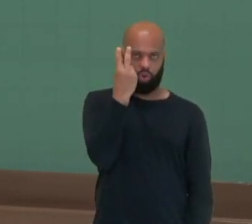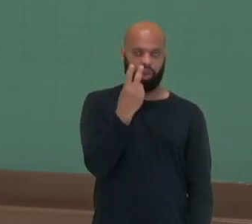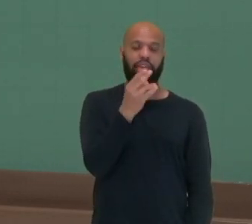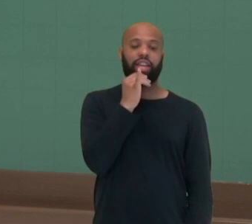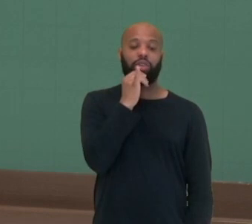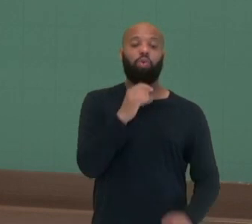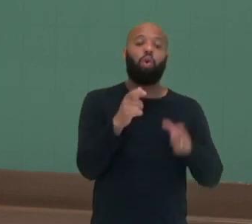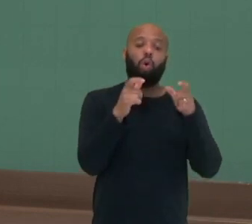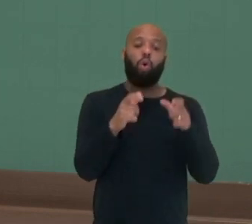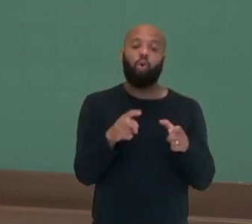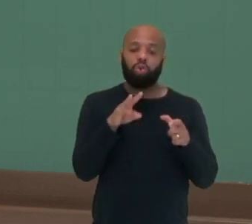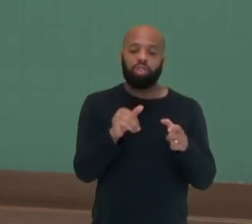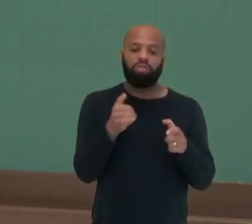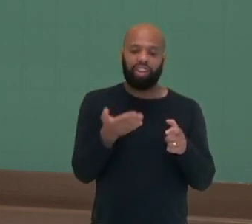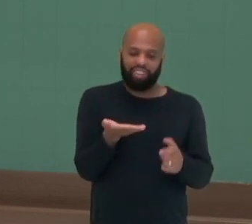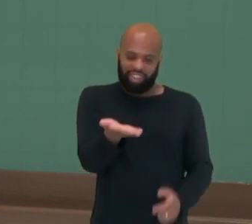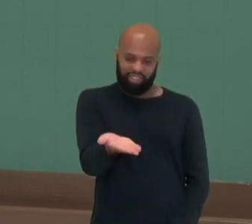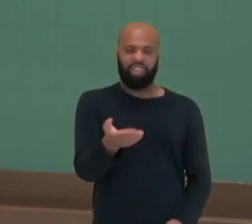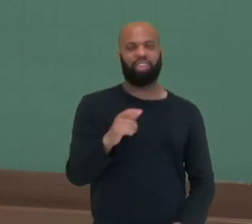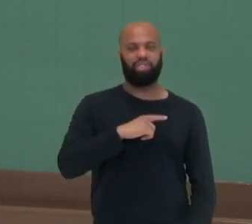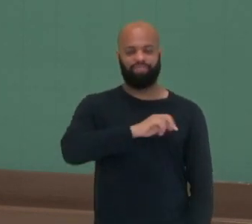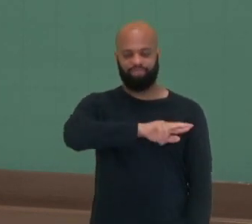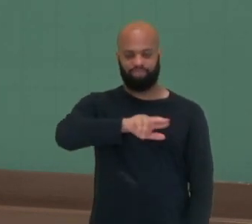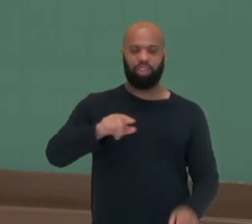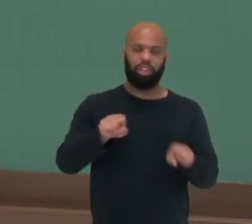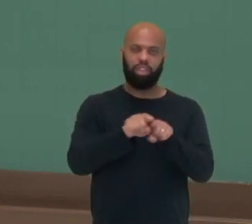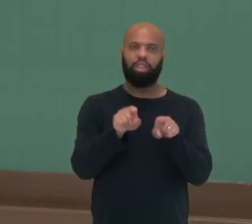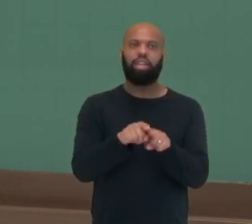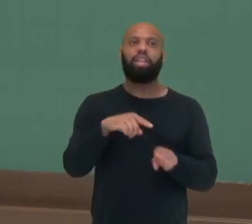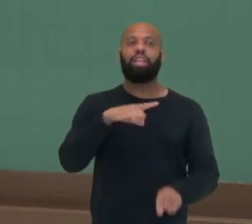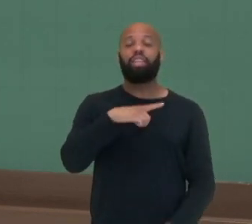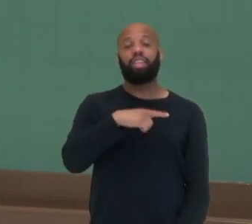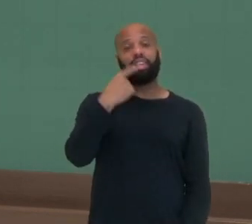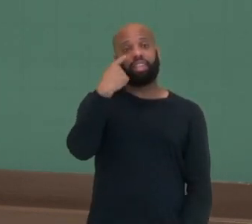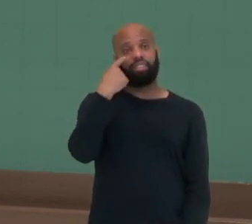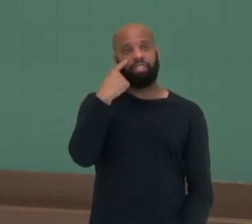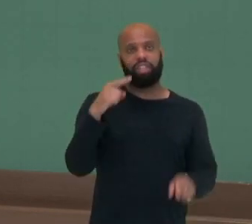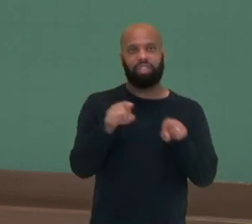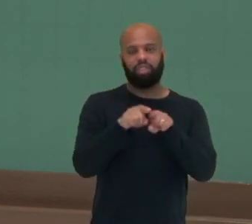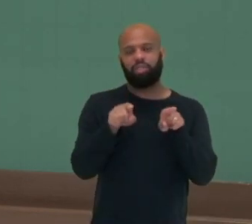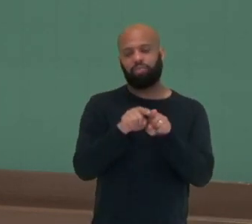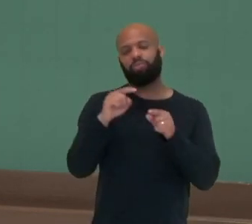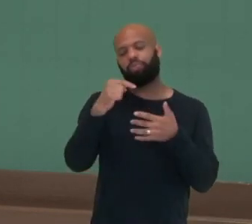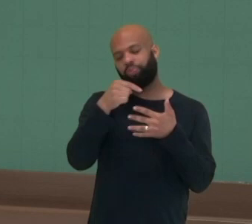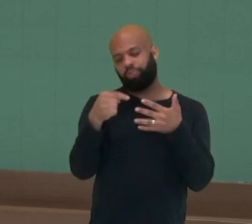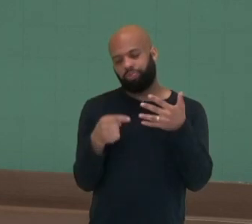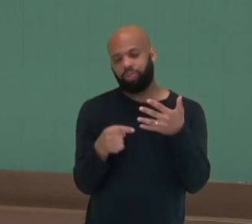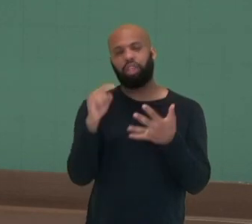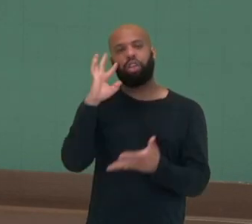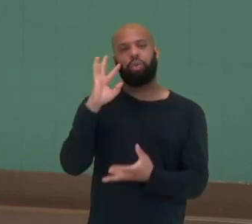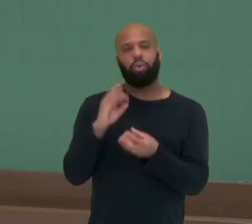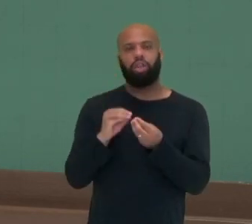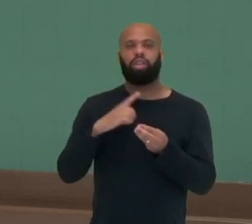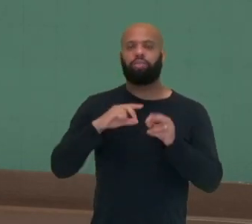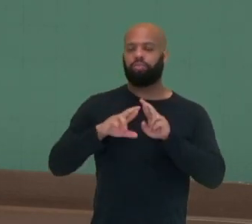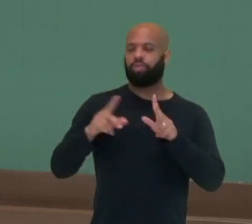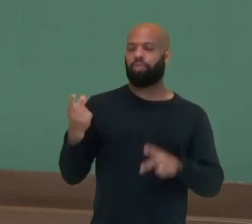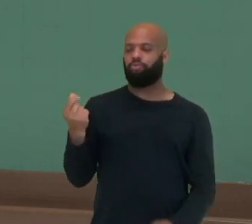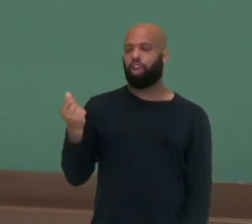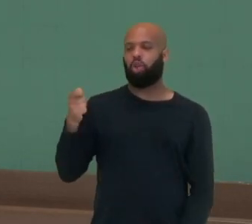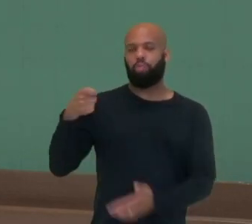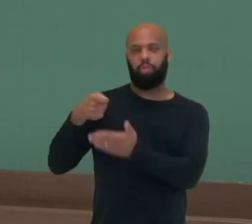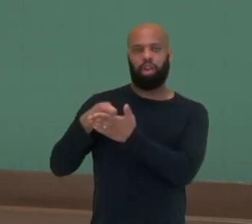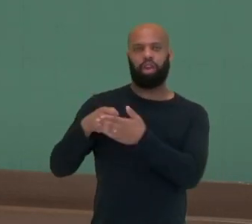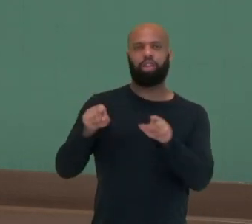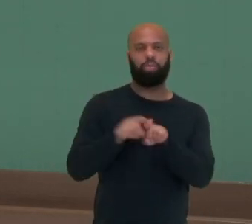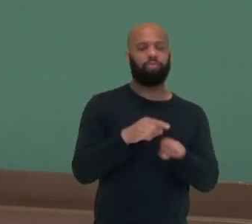está servindo e assim por diante. Então, a gente tem que levar muito em conta e entender a diferença entre o preço